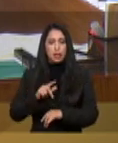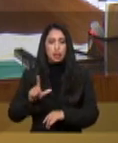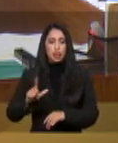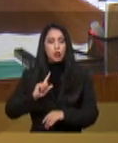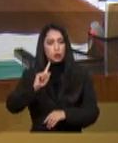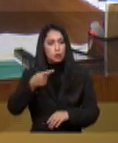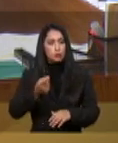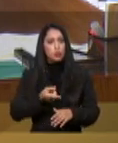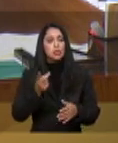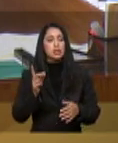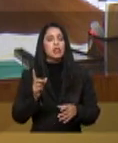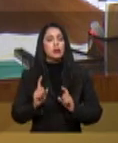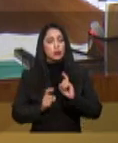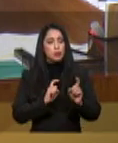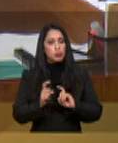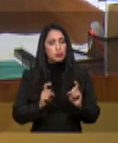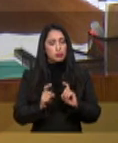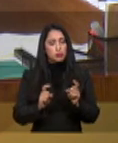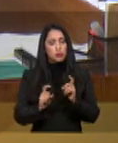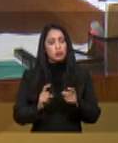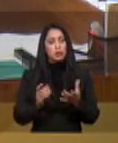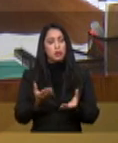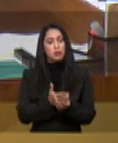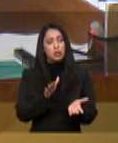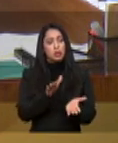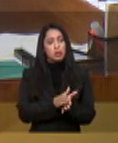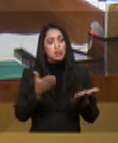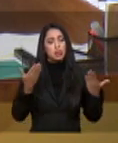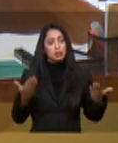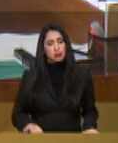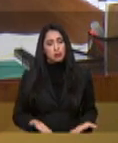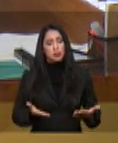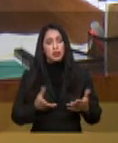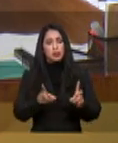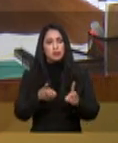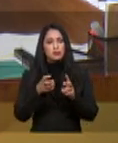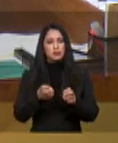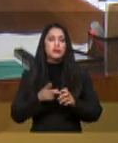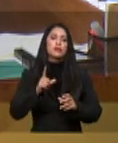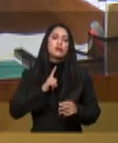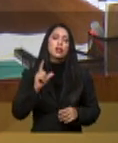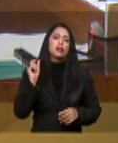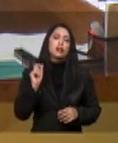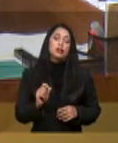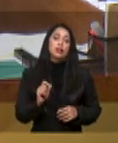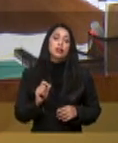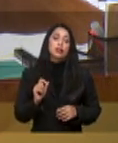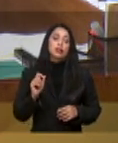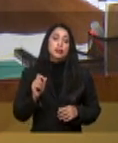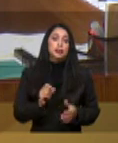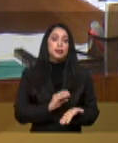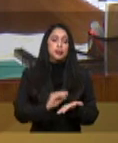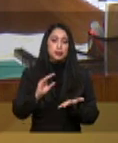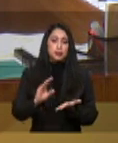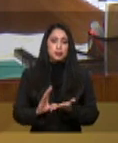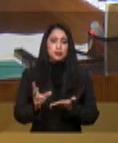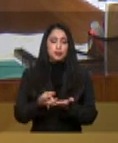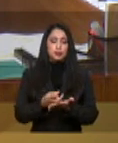respectivo processo administrativo, responsável que é para apurar definitivamente a existência ou não de crédito